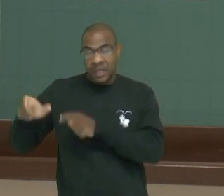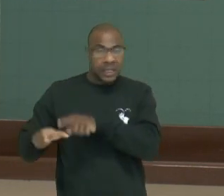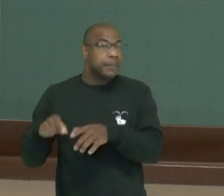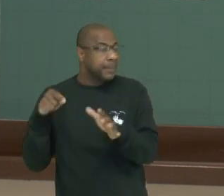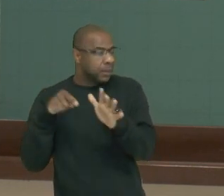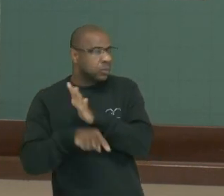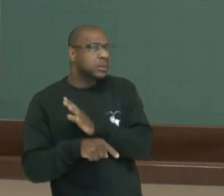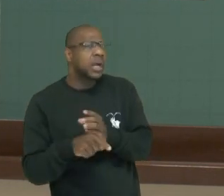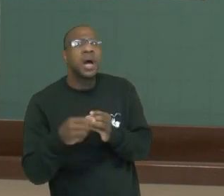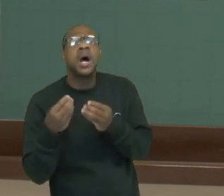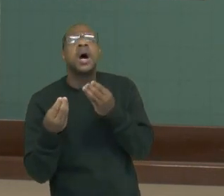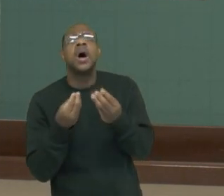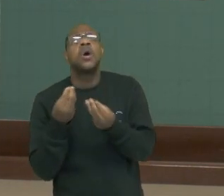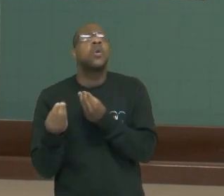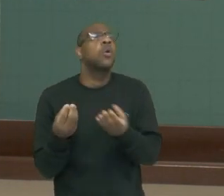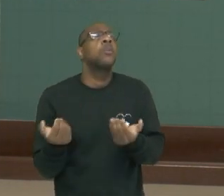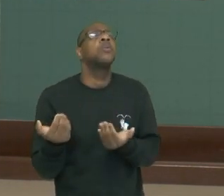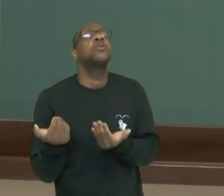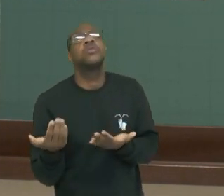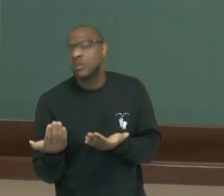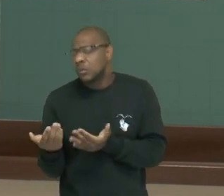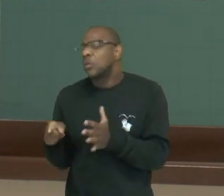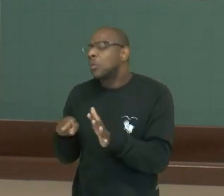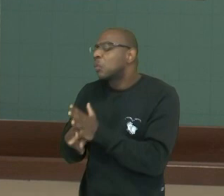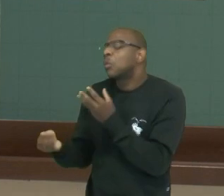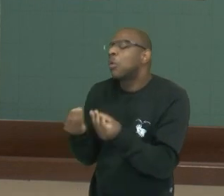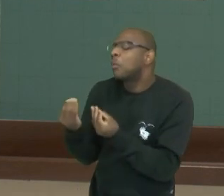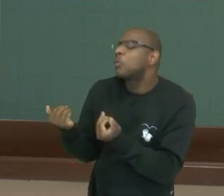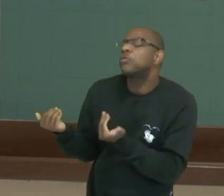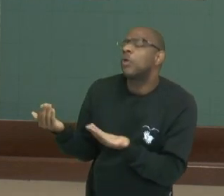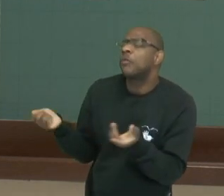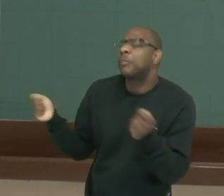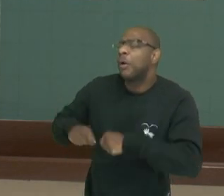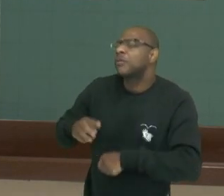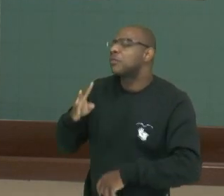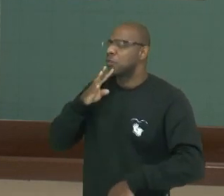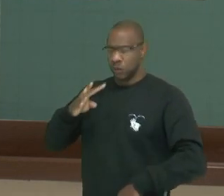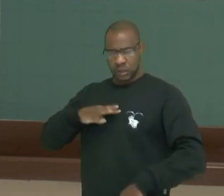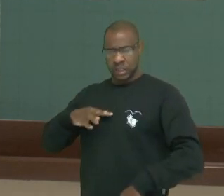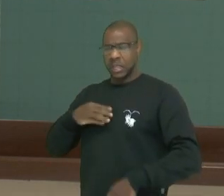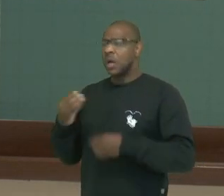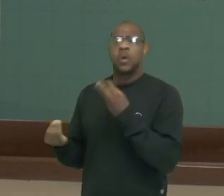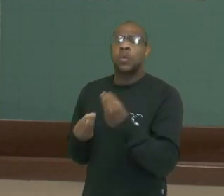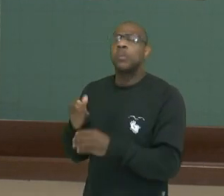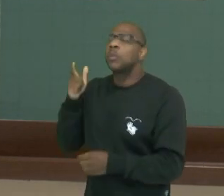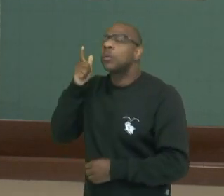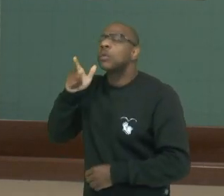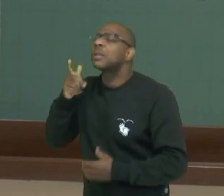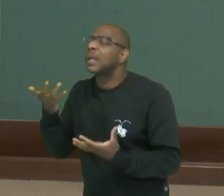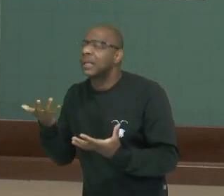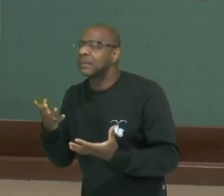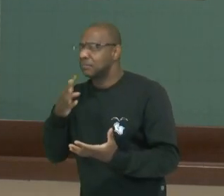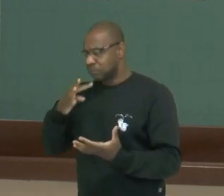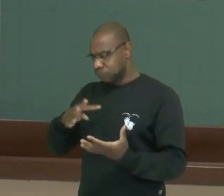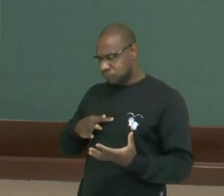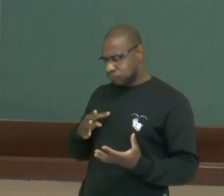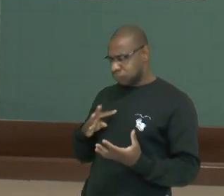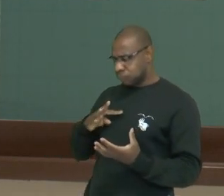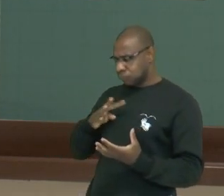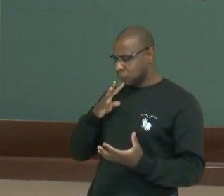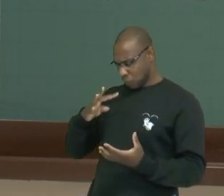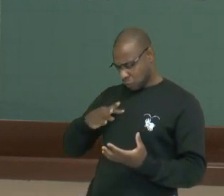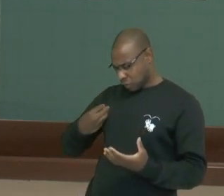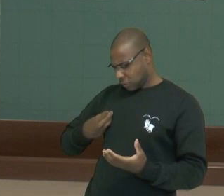pergunta, então como o jovem pode se conhecer? Como ele adquire esse autoconhecimento? E isso é a réplica. De tanto